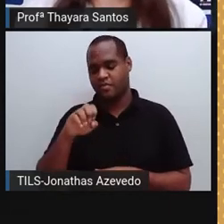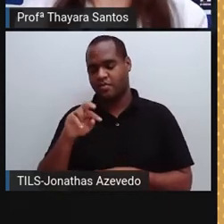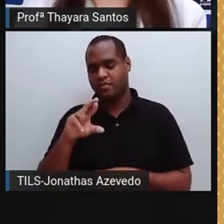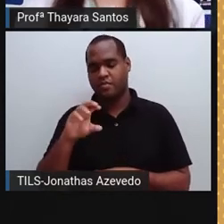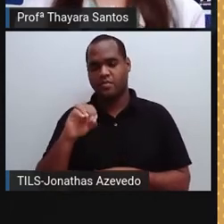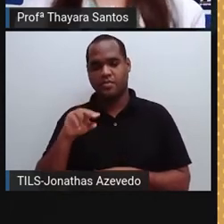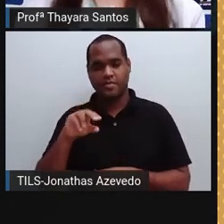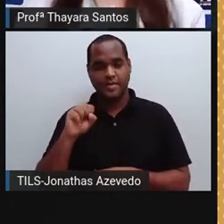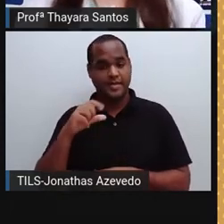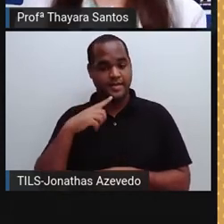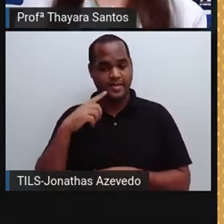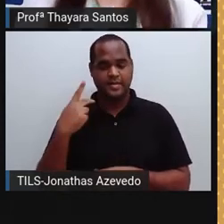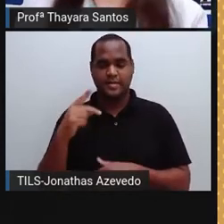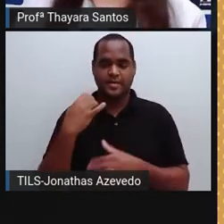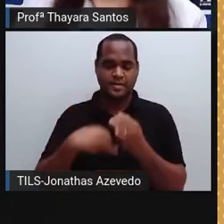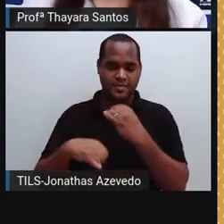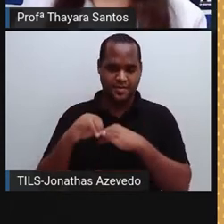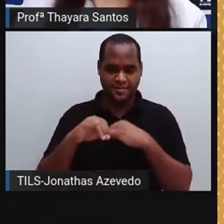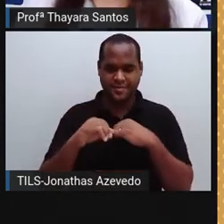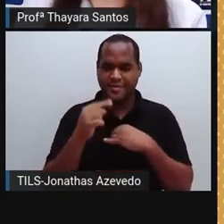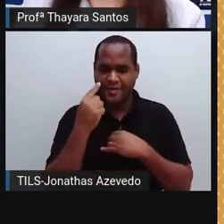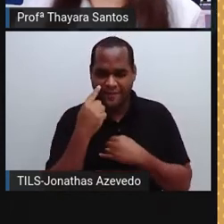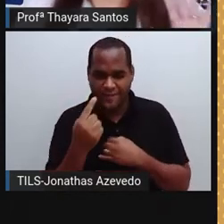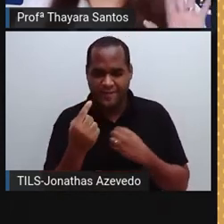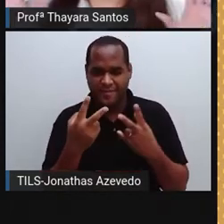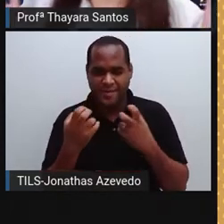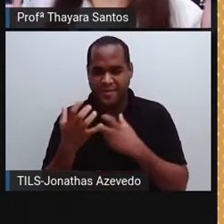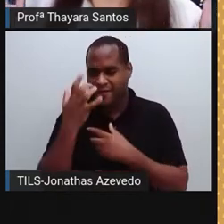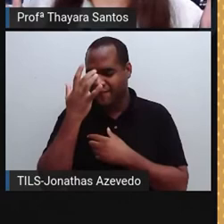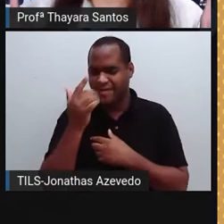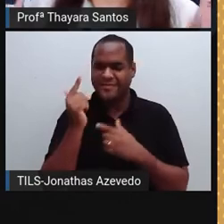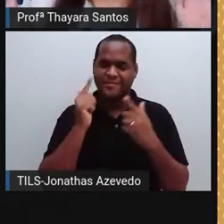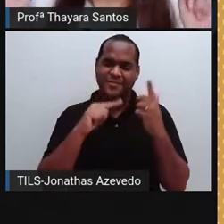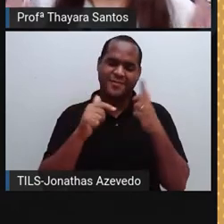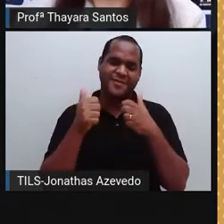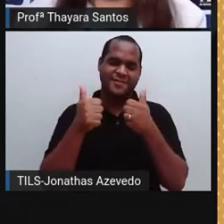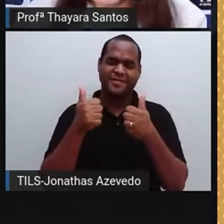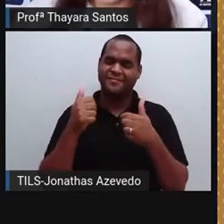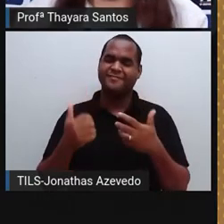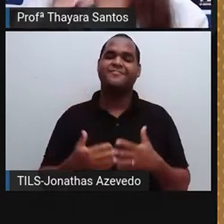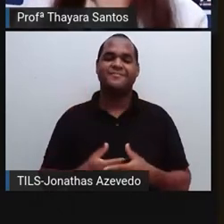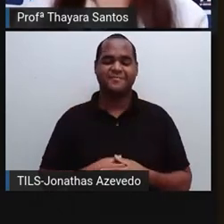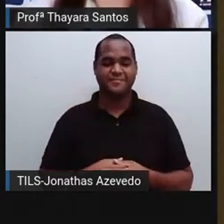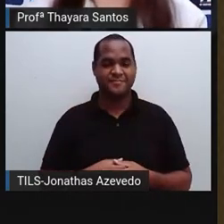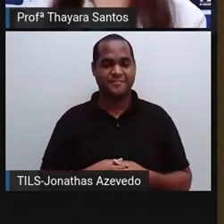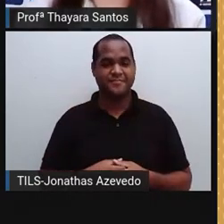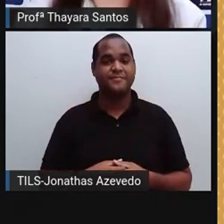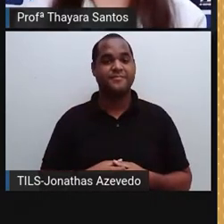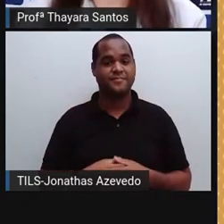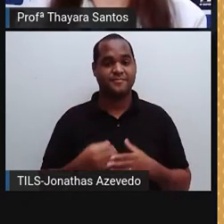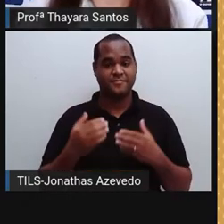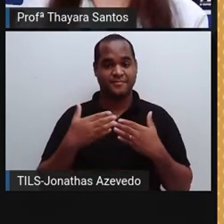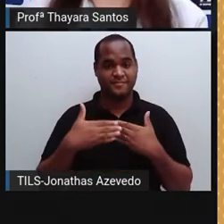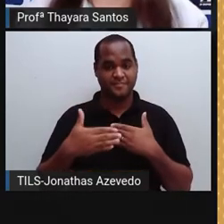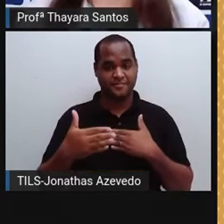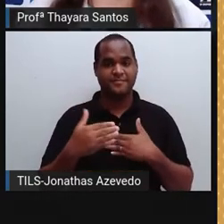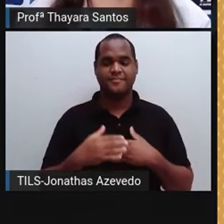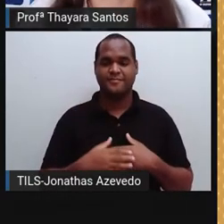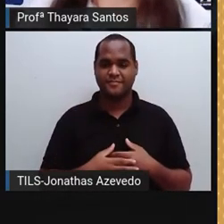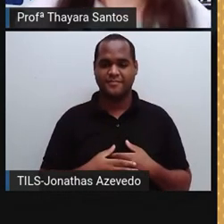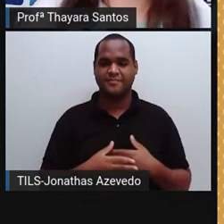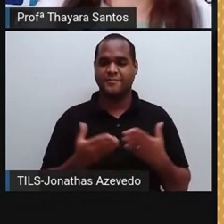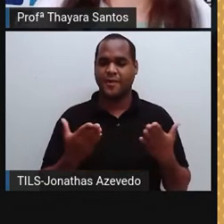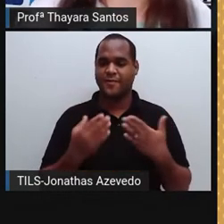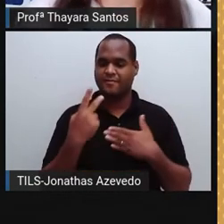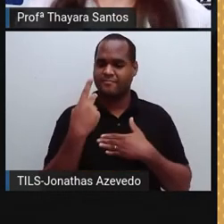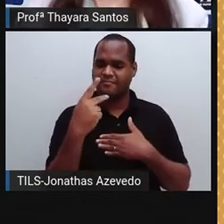desse elemento químico. Viram como é fácil descobrir? Nem dá muito trabalho, né? Vamos lá. Agora,